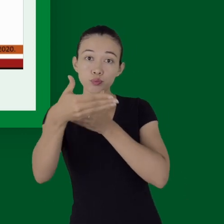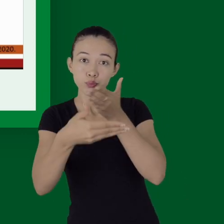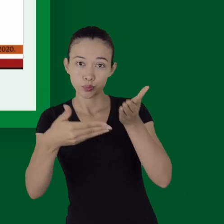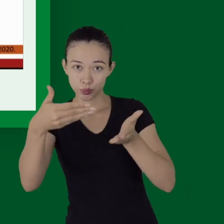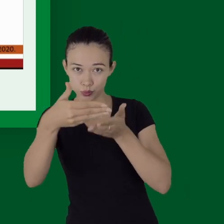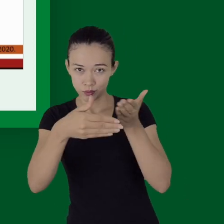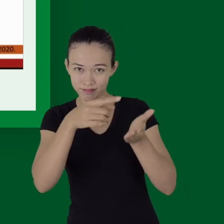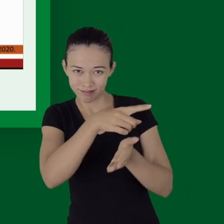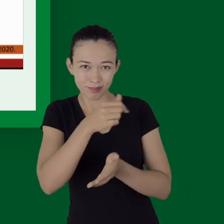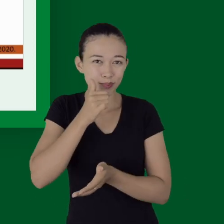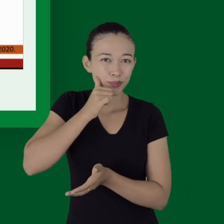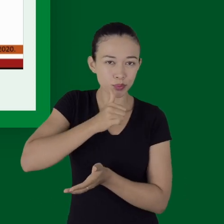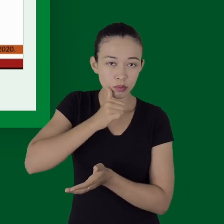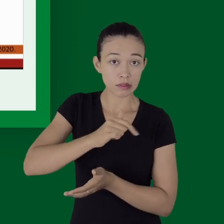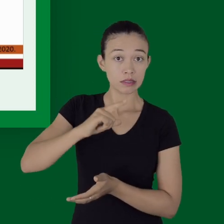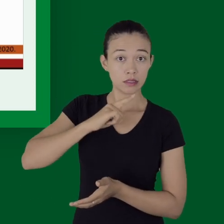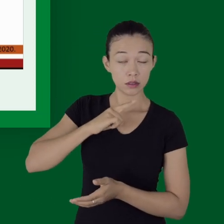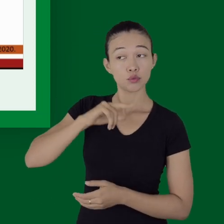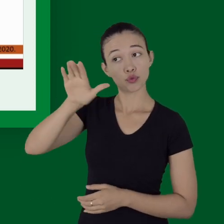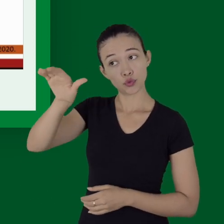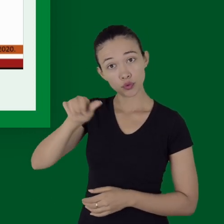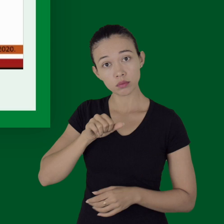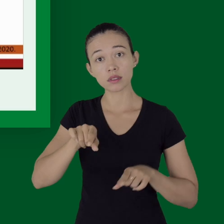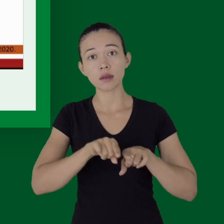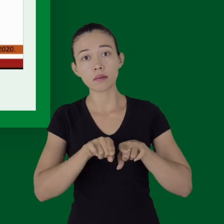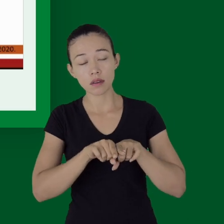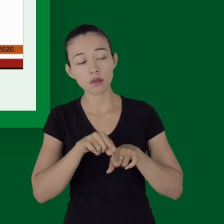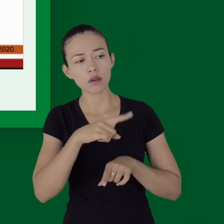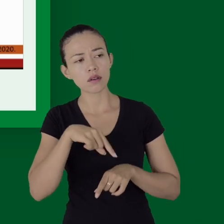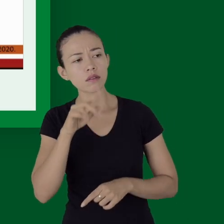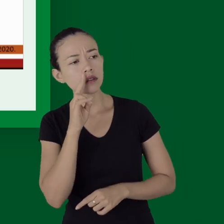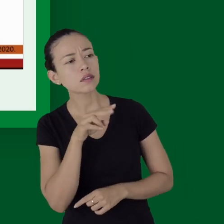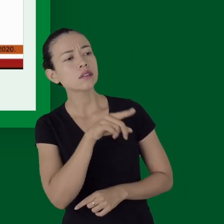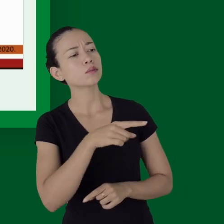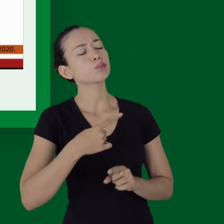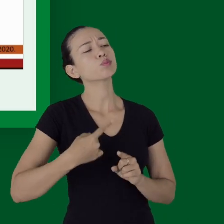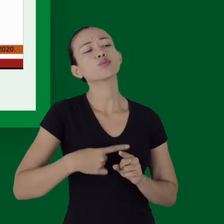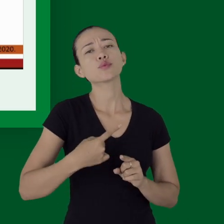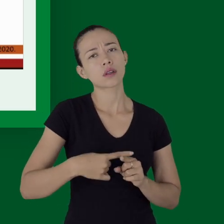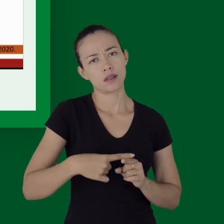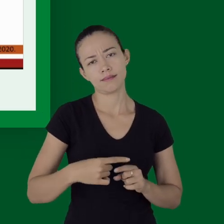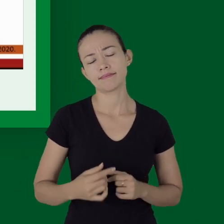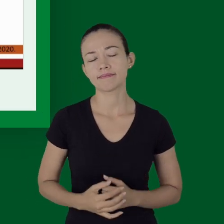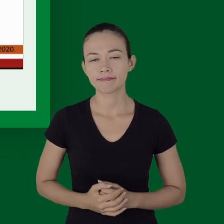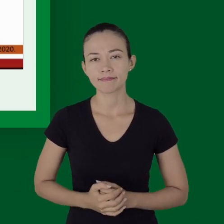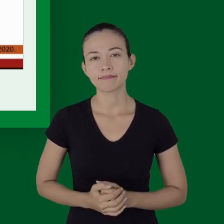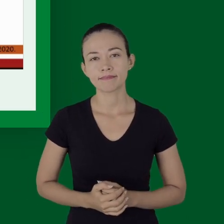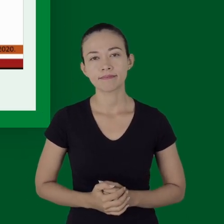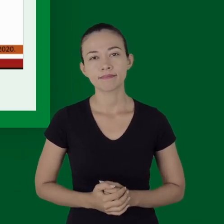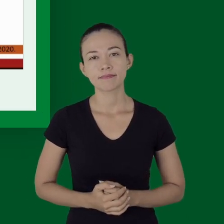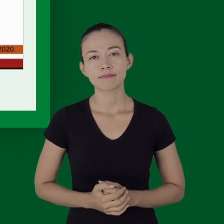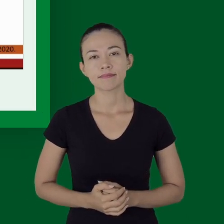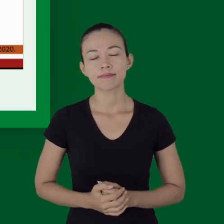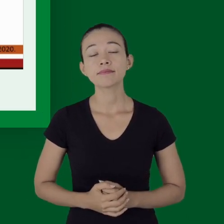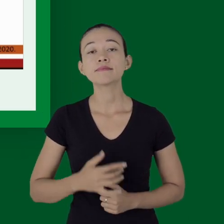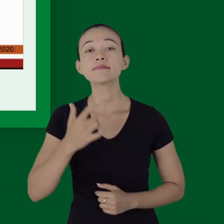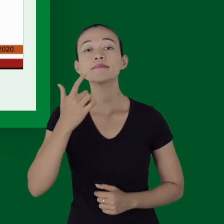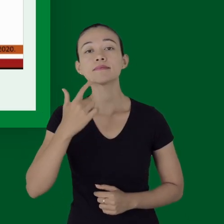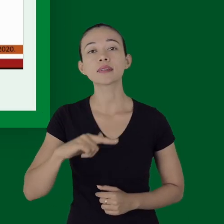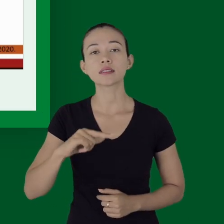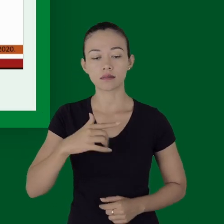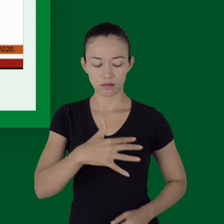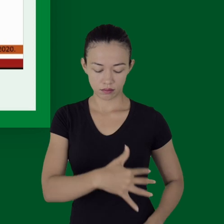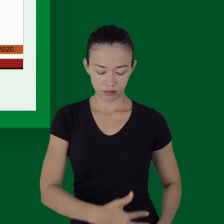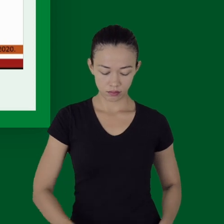tiver disponível, a gente aciona a equipe de PCR materna e considera a causa da PCR, a etiologia, né? A gente vai ter que fazer de